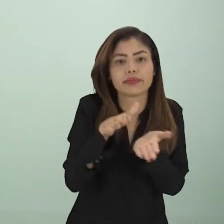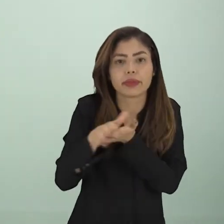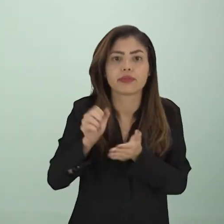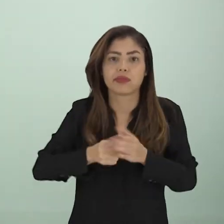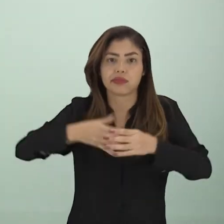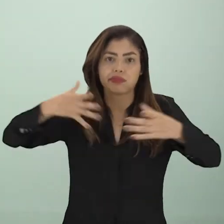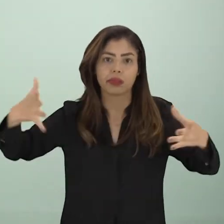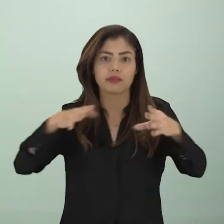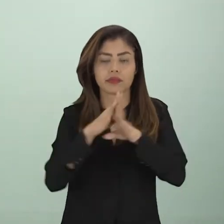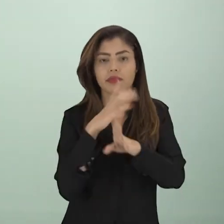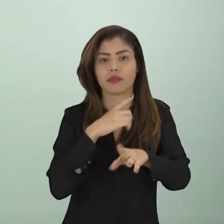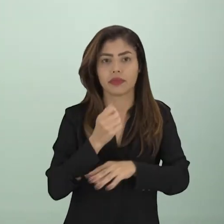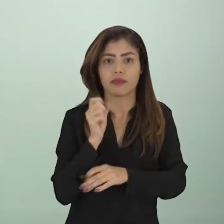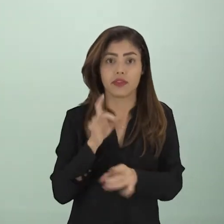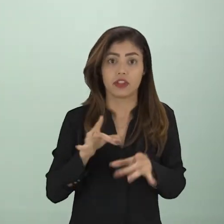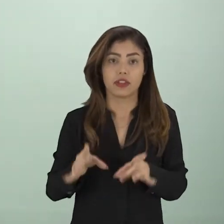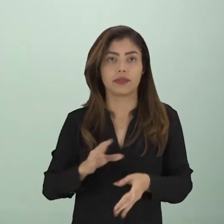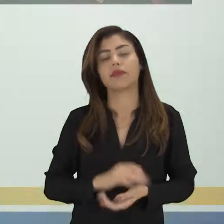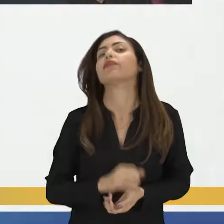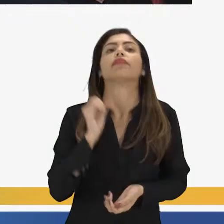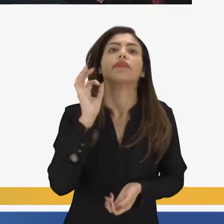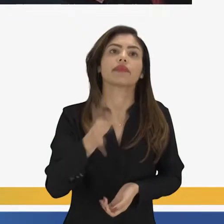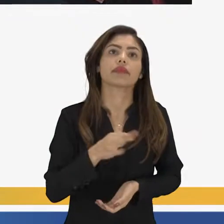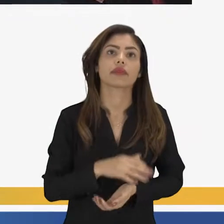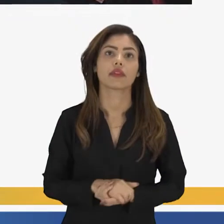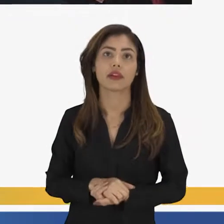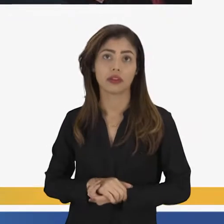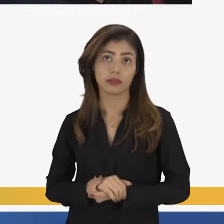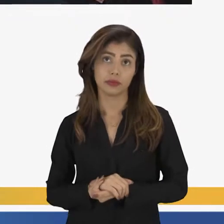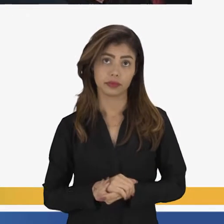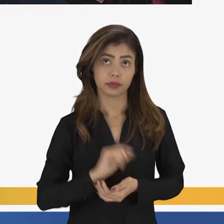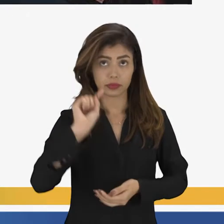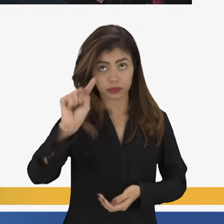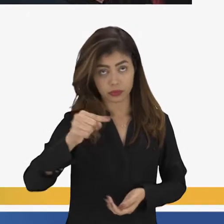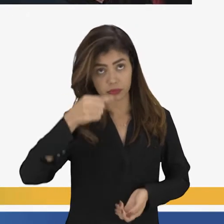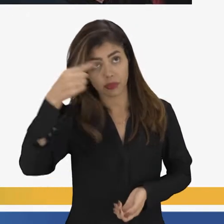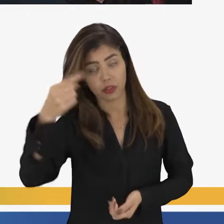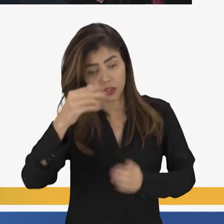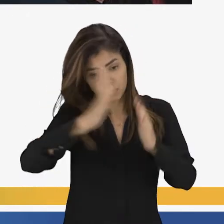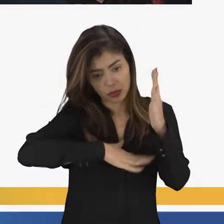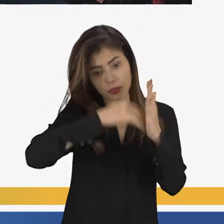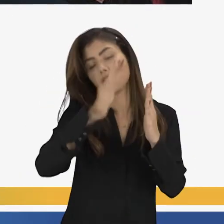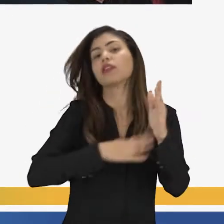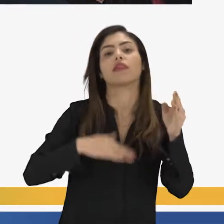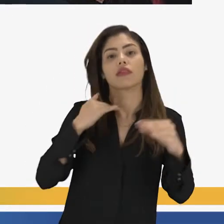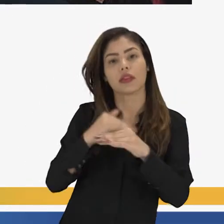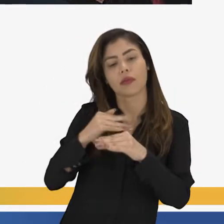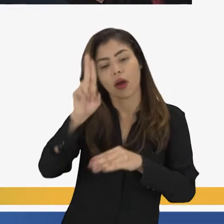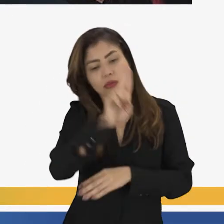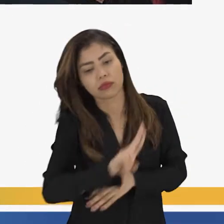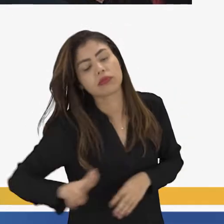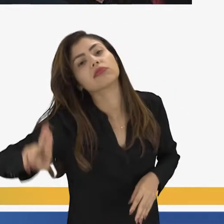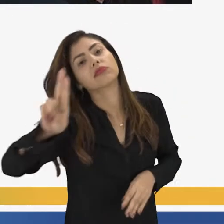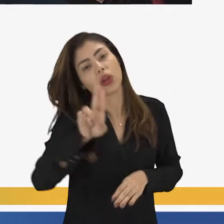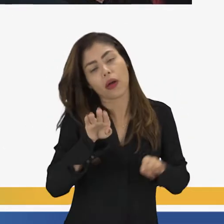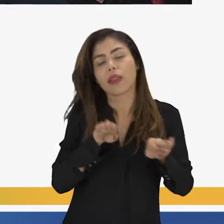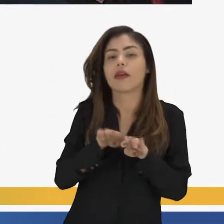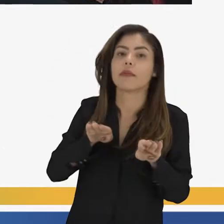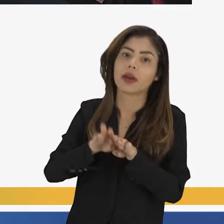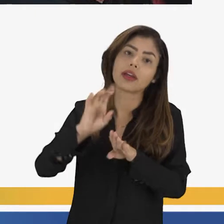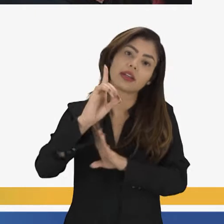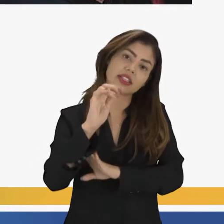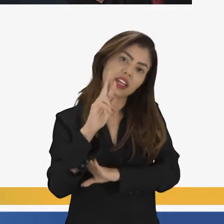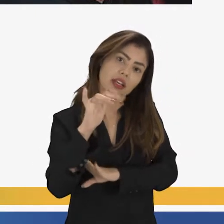grande quantidade para ser vendida, certo? Então, além das tintas e dos pincéis, ele se utilizou da serigrafia. E o que